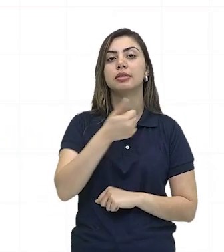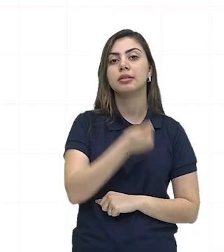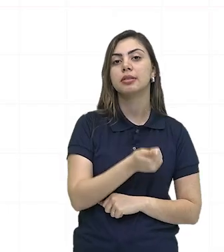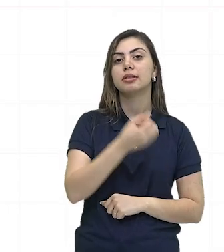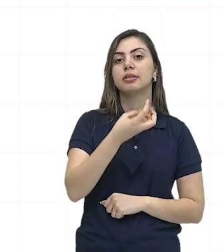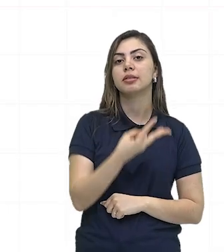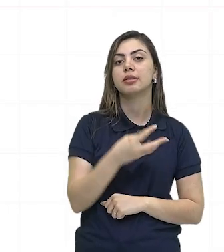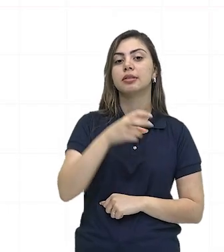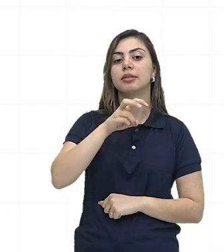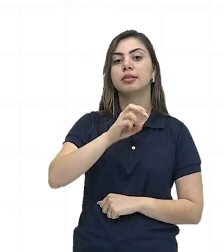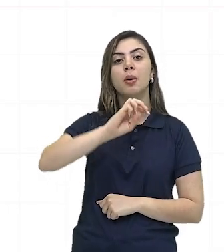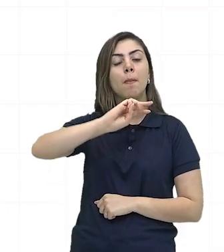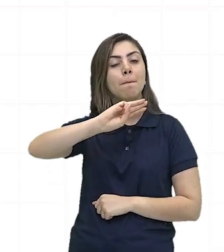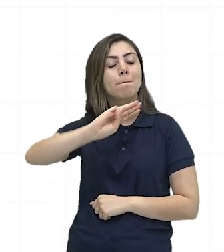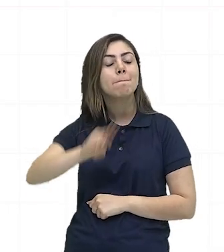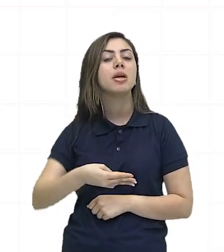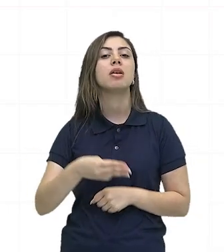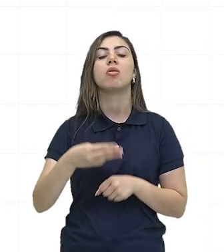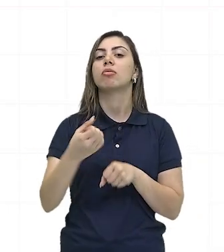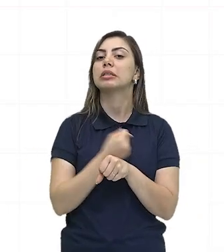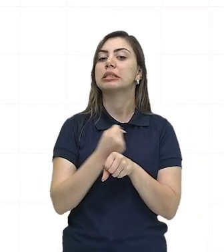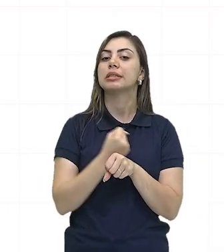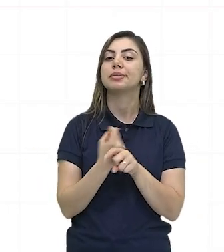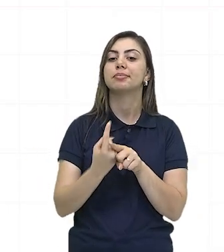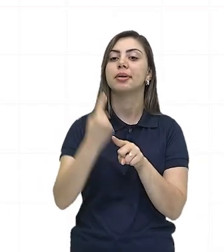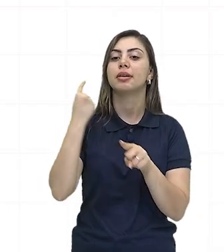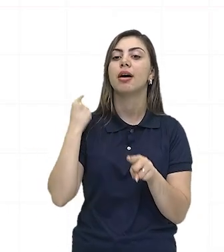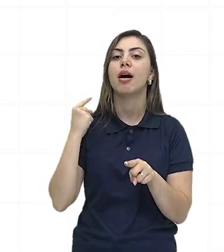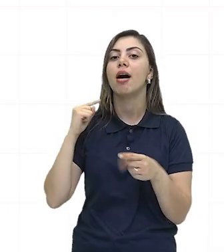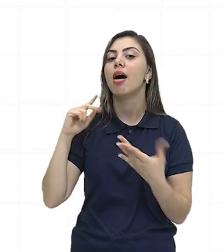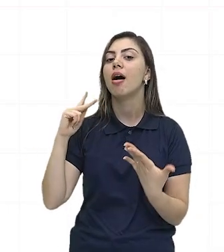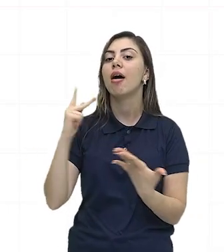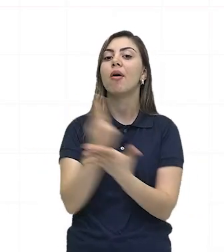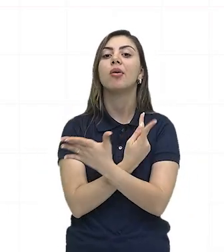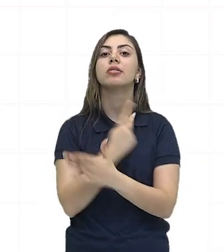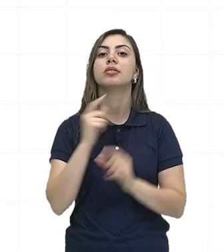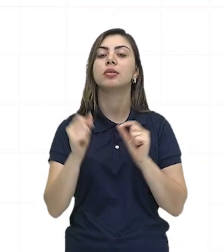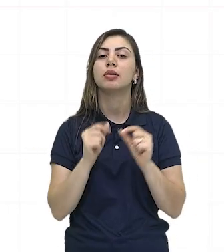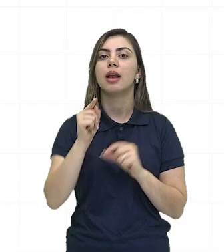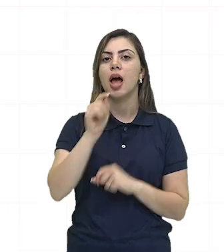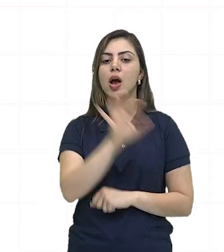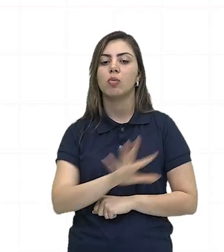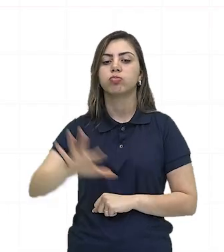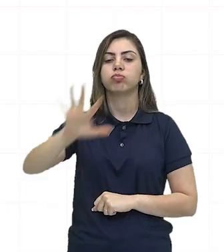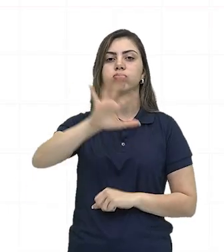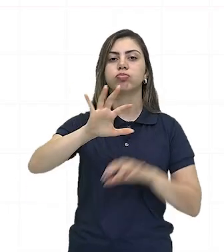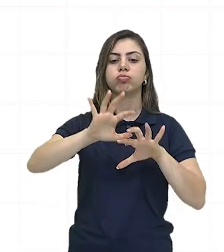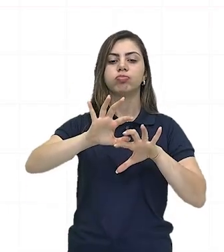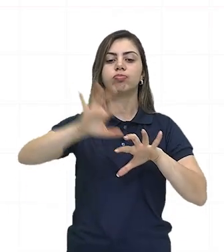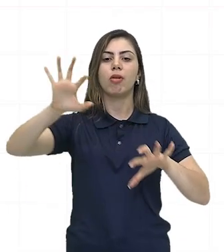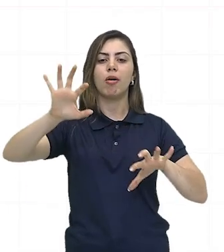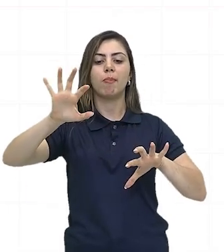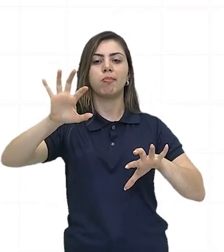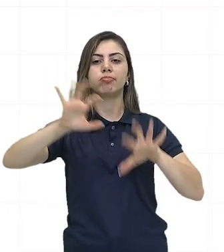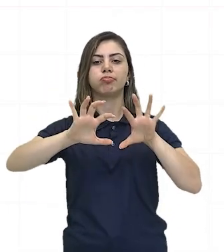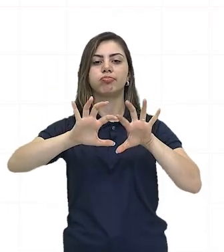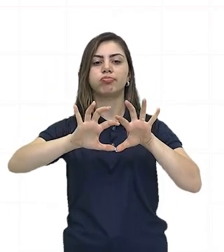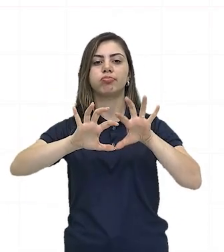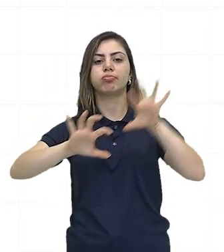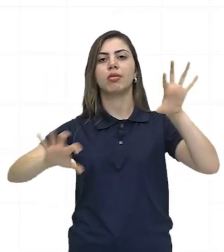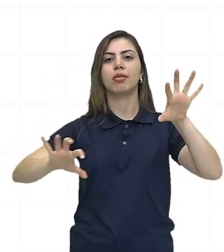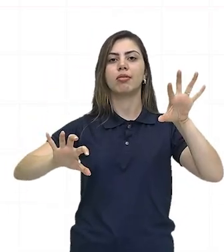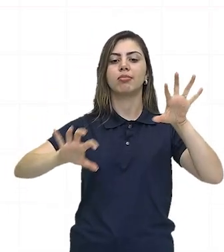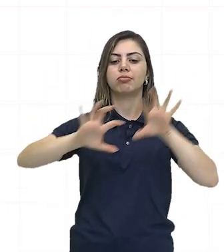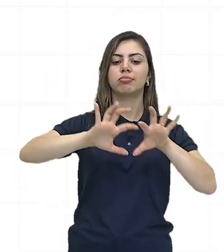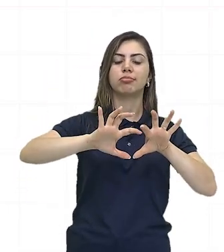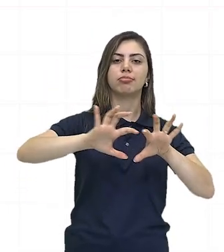de anos, nós tivemos a fragmentação da Pangeia. E essa